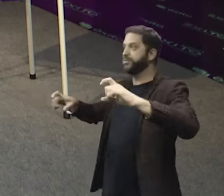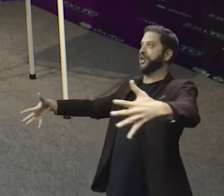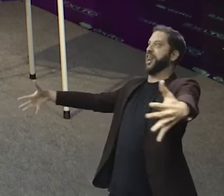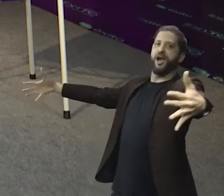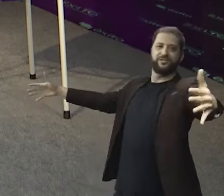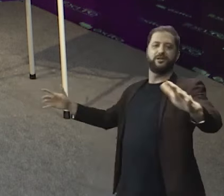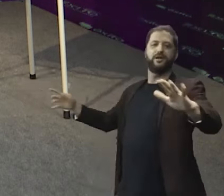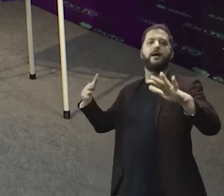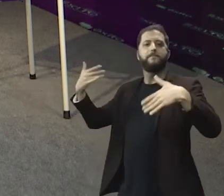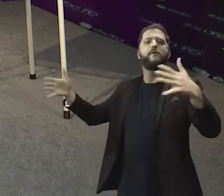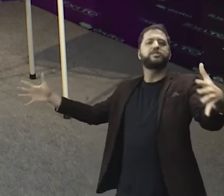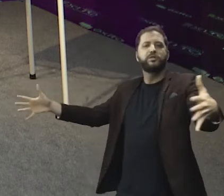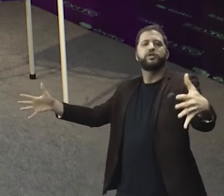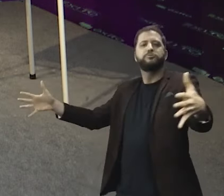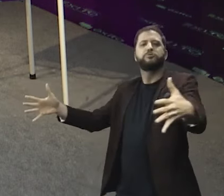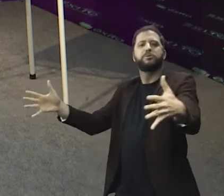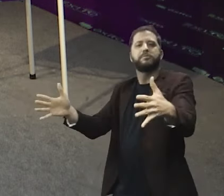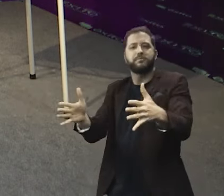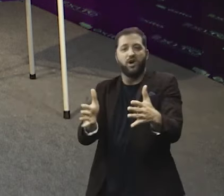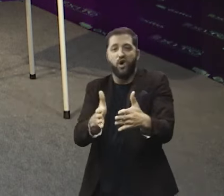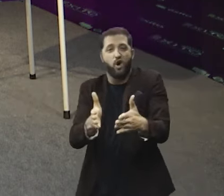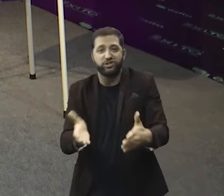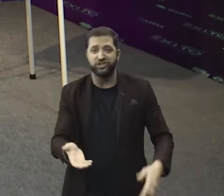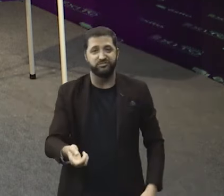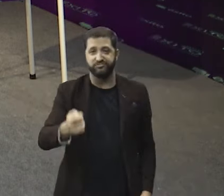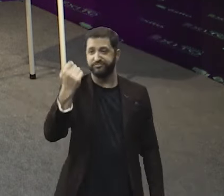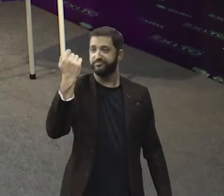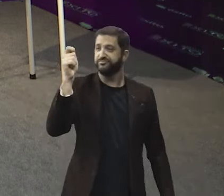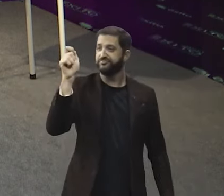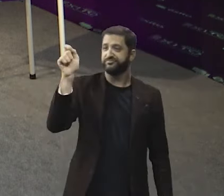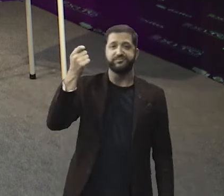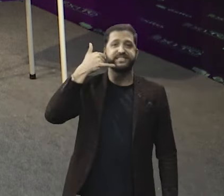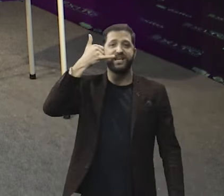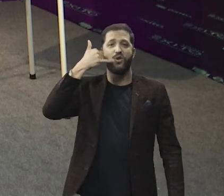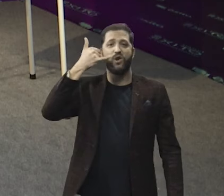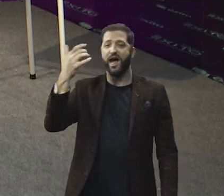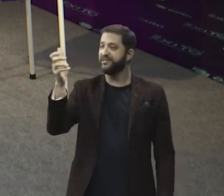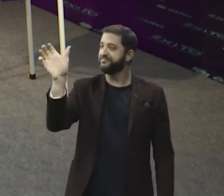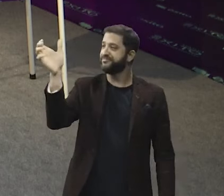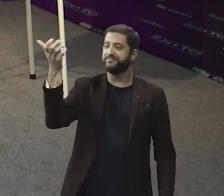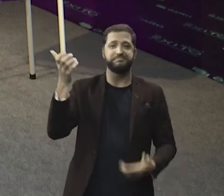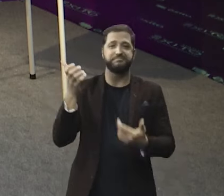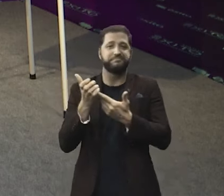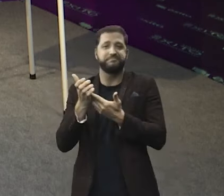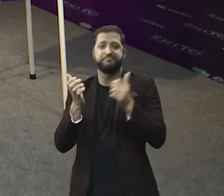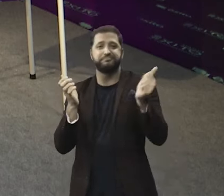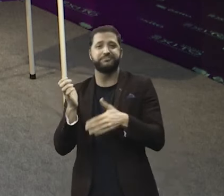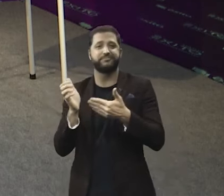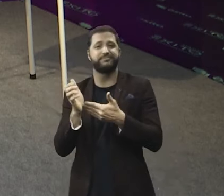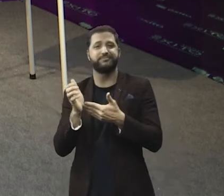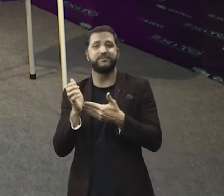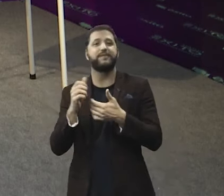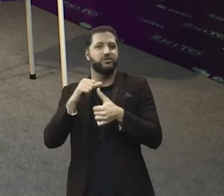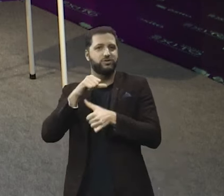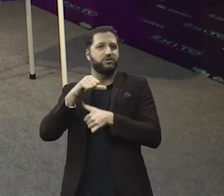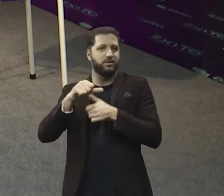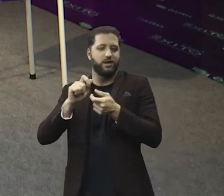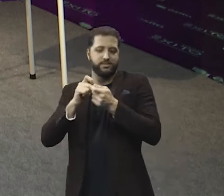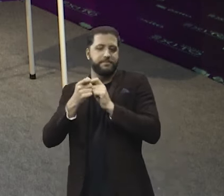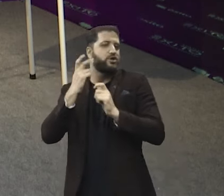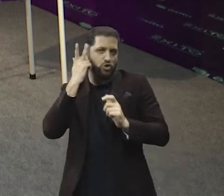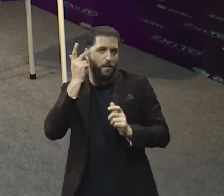diminuindo até ser esse trenzinho aqui ó que é o celular então vai ser a mesma coisa gente vai ser a mesma história vai chegar para